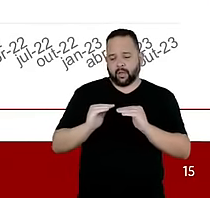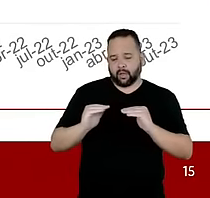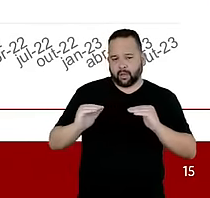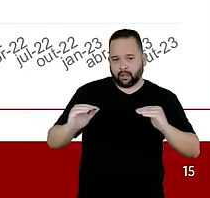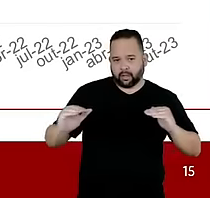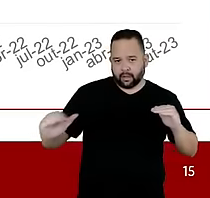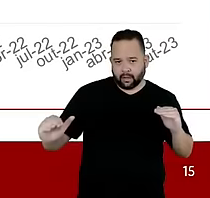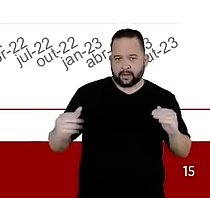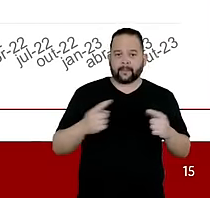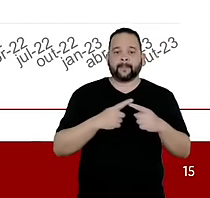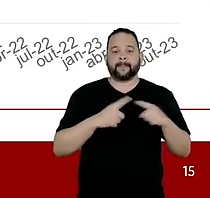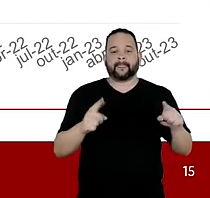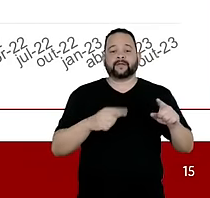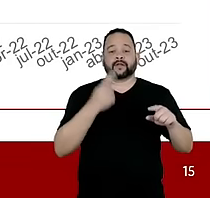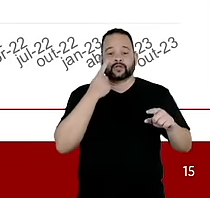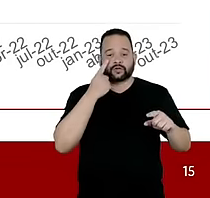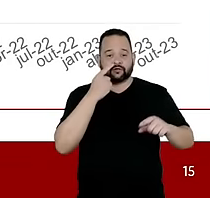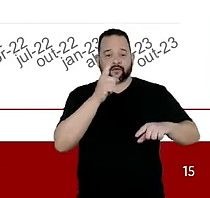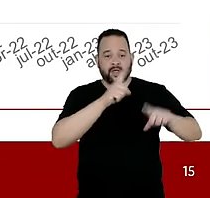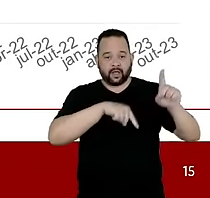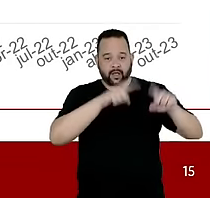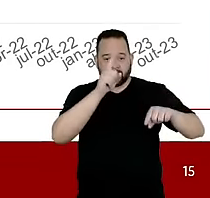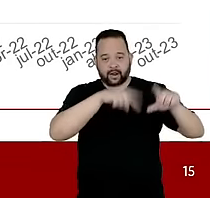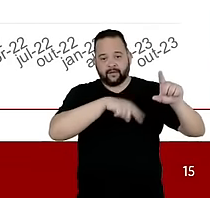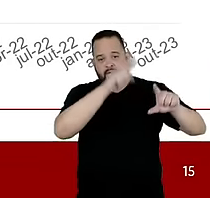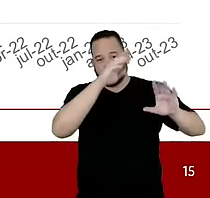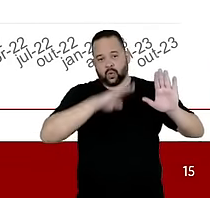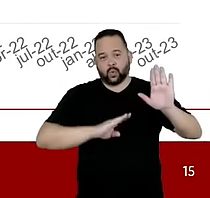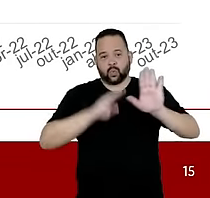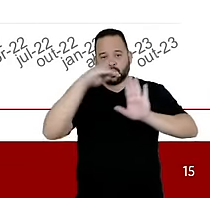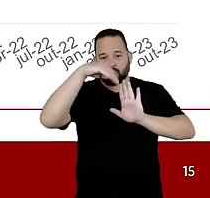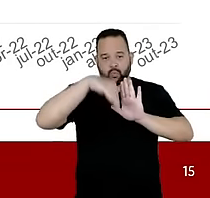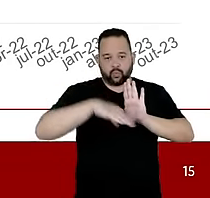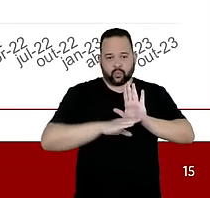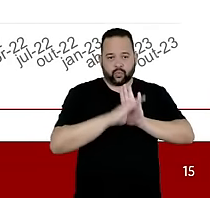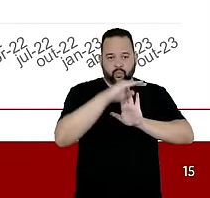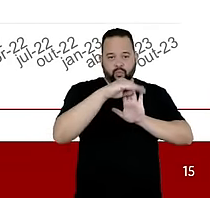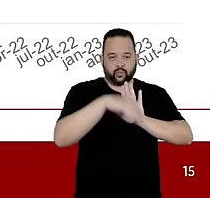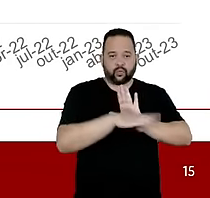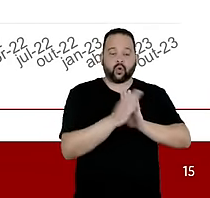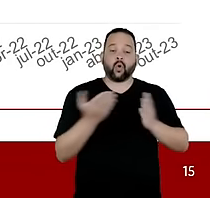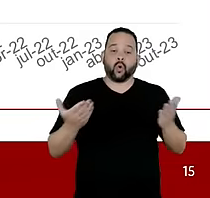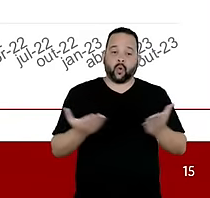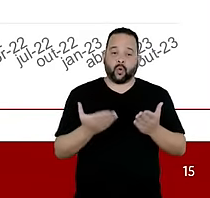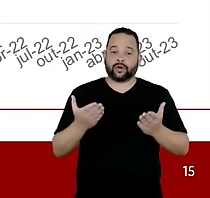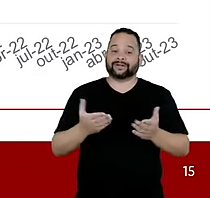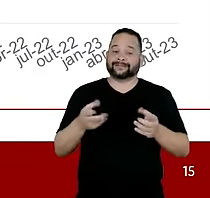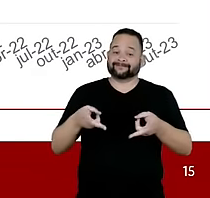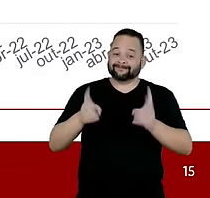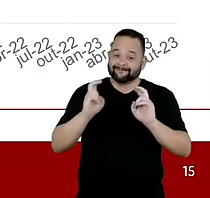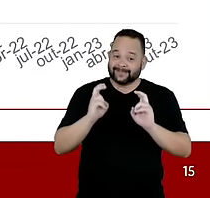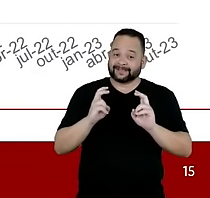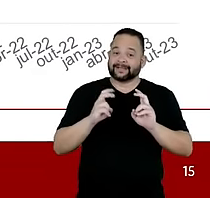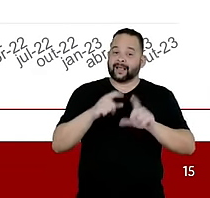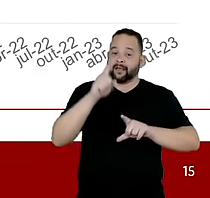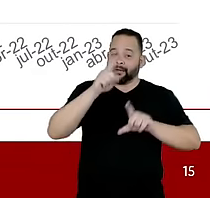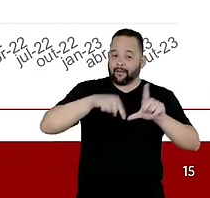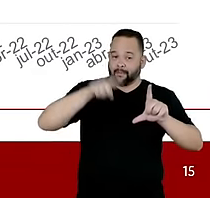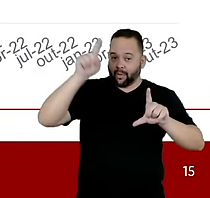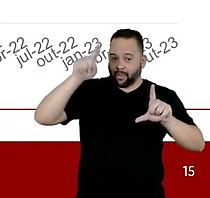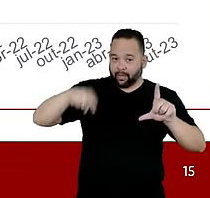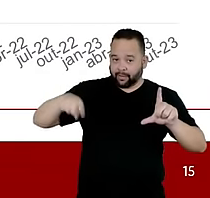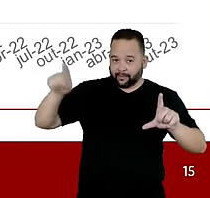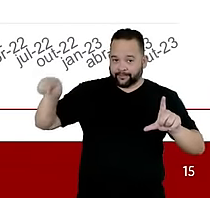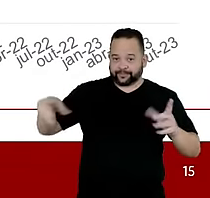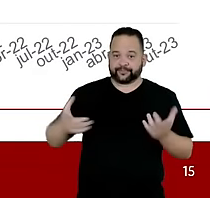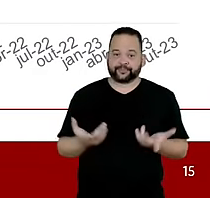preços dos ativos de qualidade diferente não oscilavam tanto hoje a gente consegue ver uma diferença bastante grande do papel que é muito bom pro papel que tem